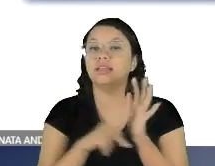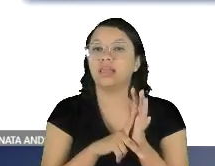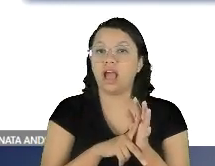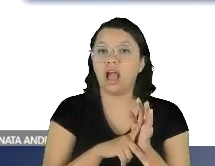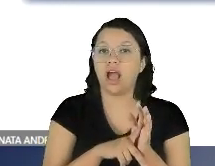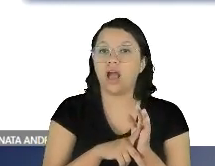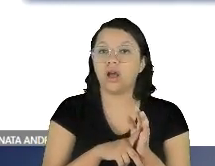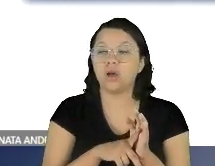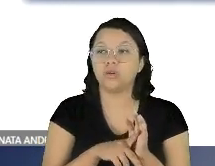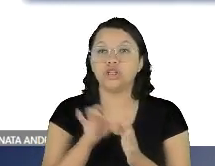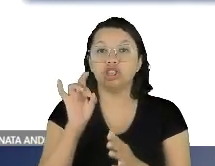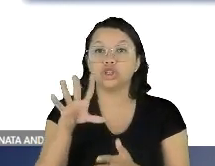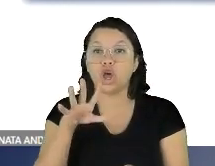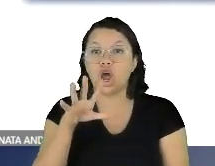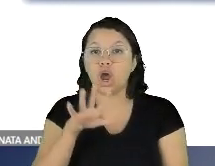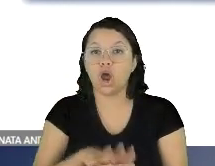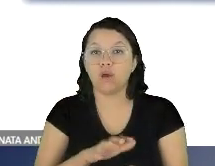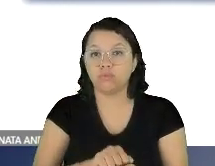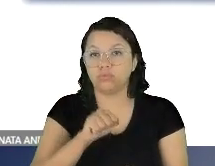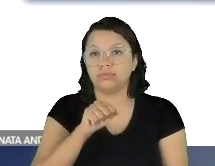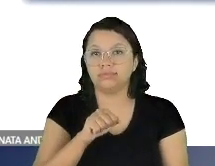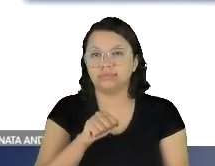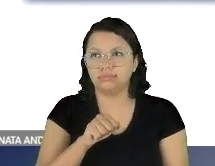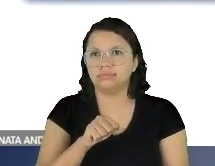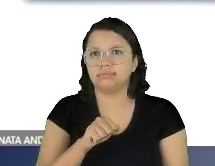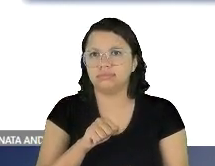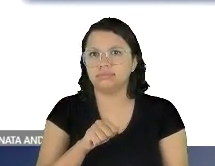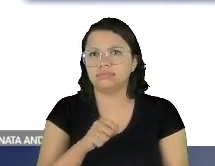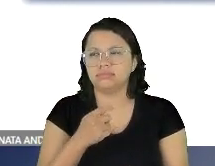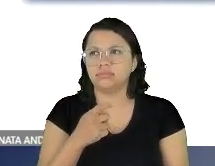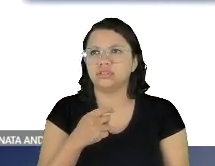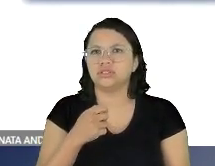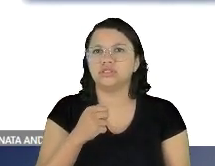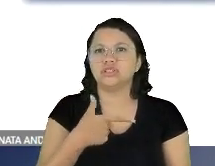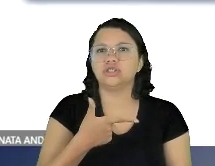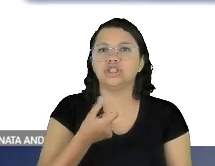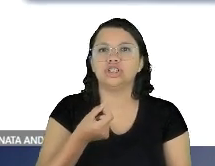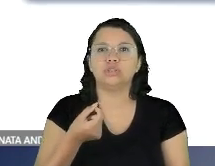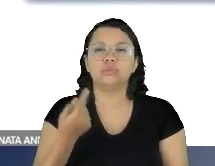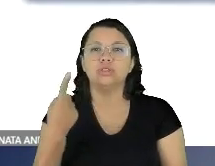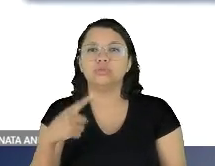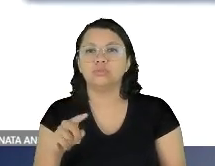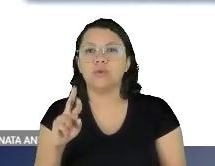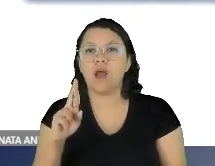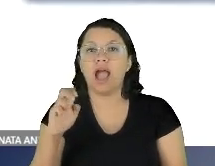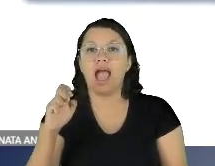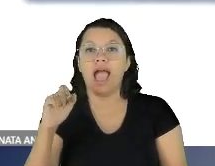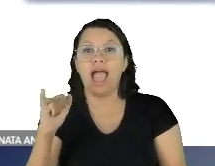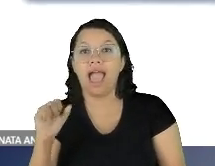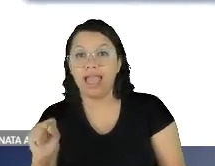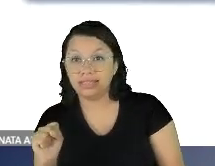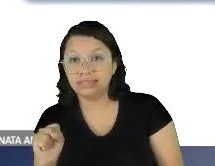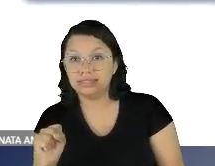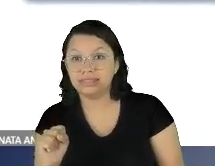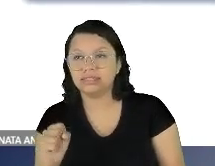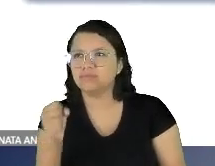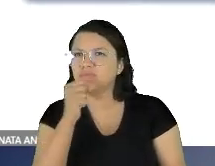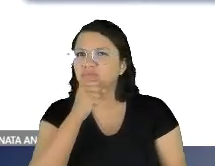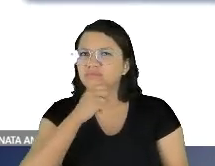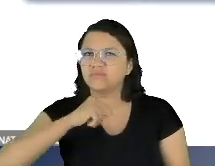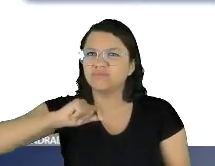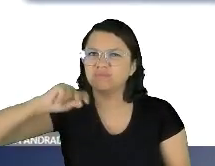A redação originária fala até de multa de R$200 mil a 2 contos de réis, para vocês terem uma ideia de quão